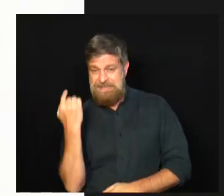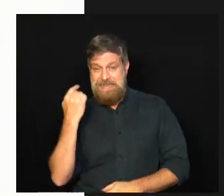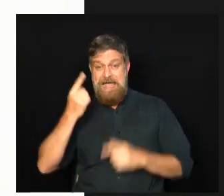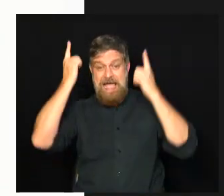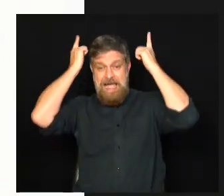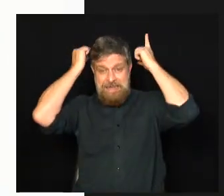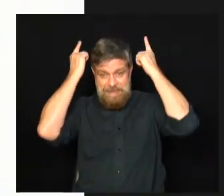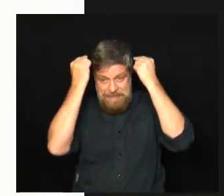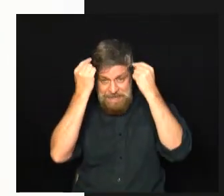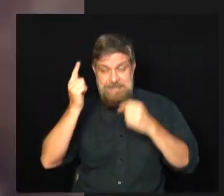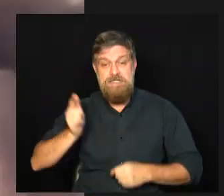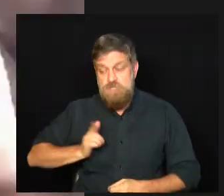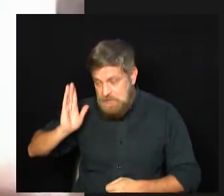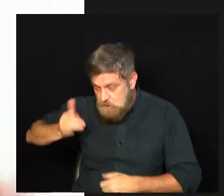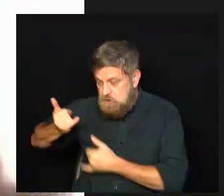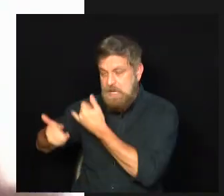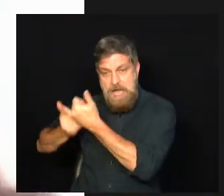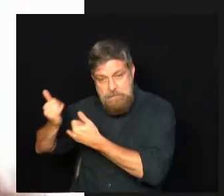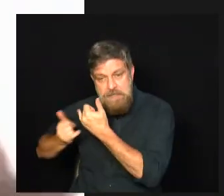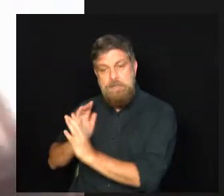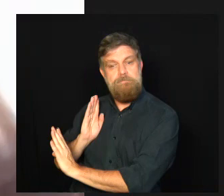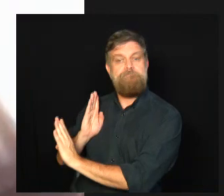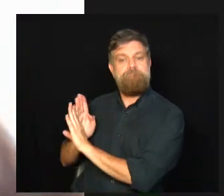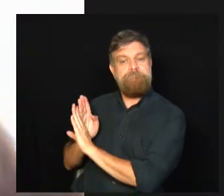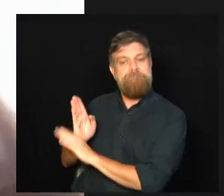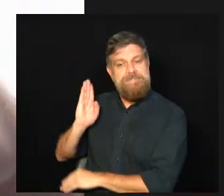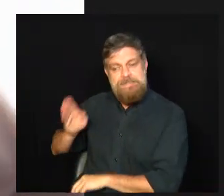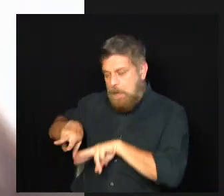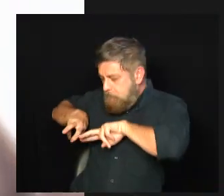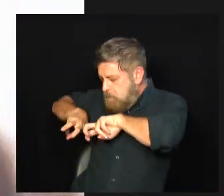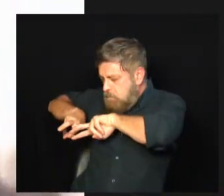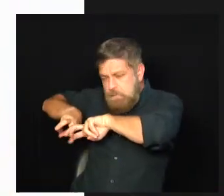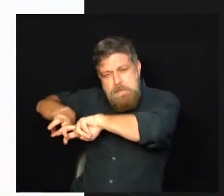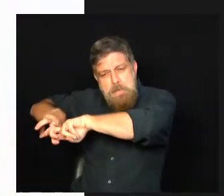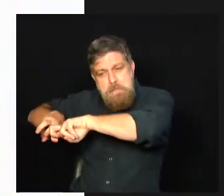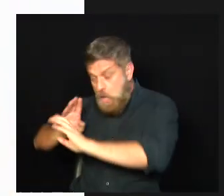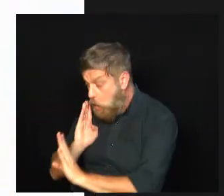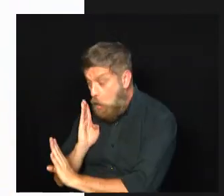Grécia. Já foram descobertos vestígios